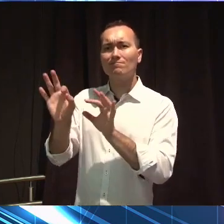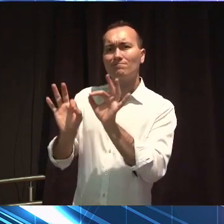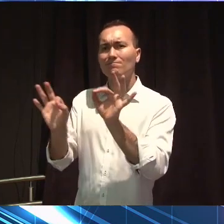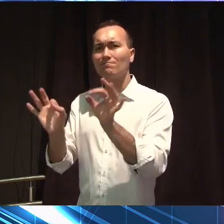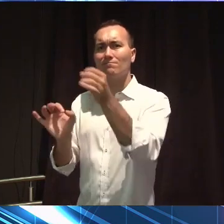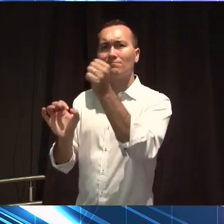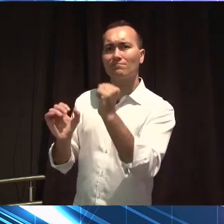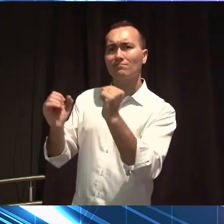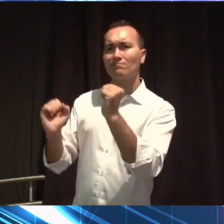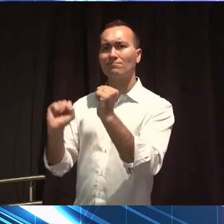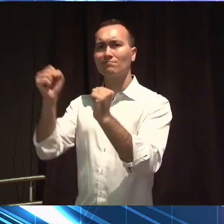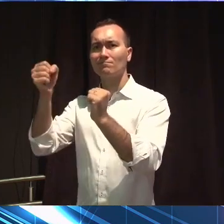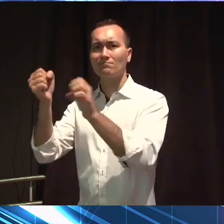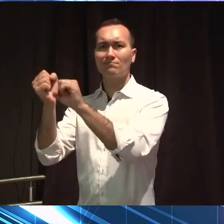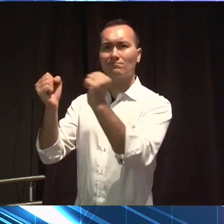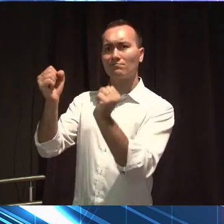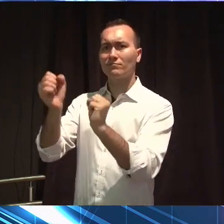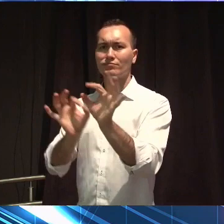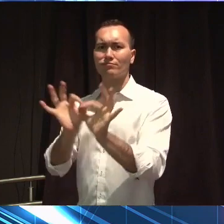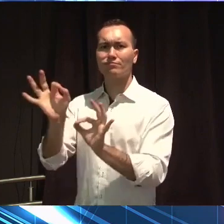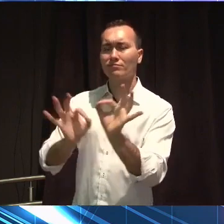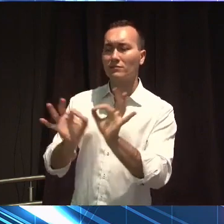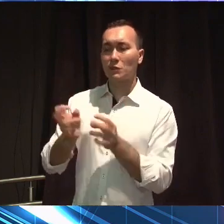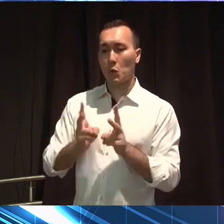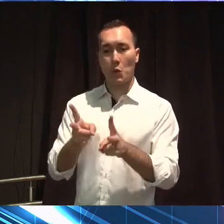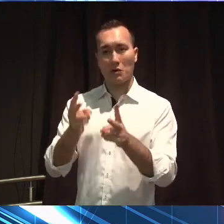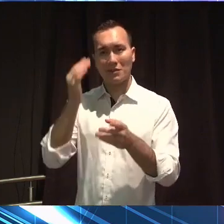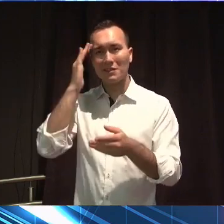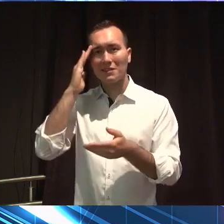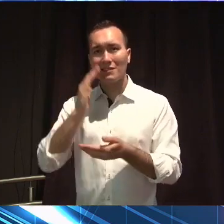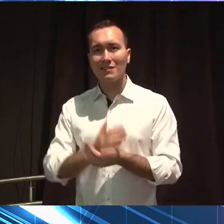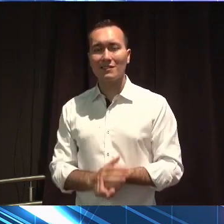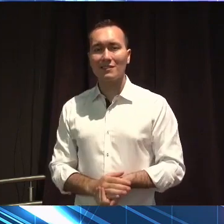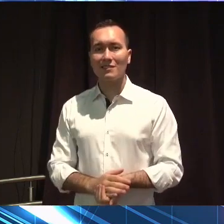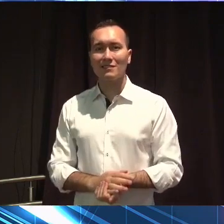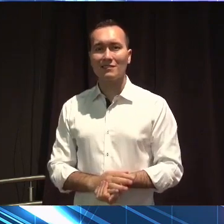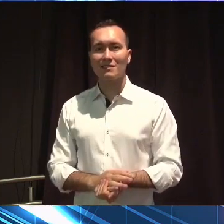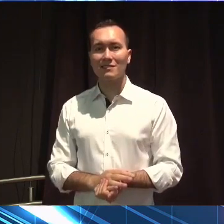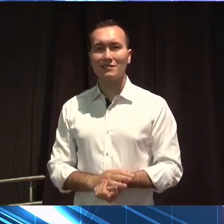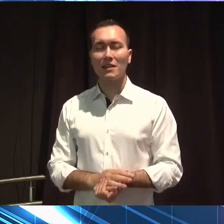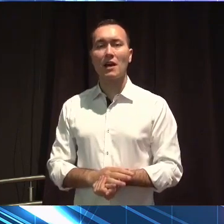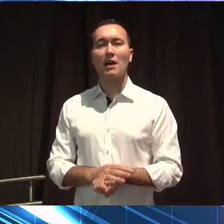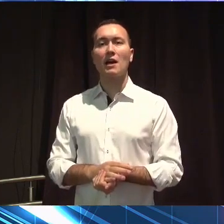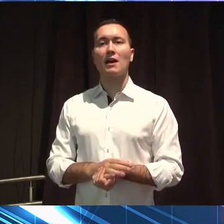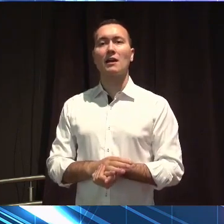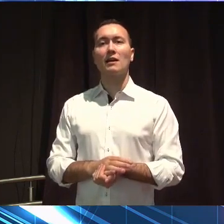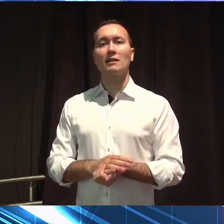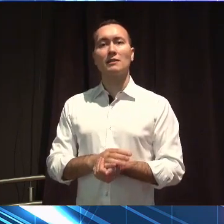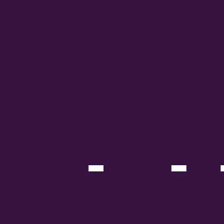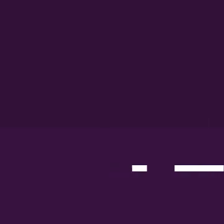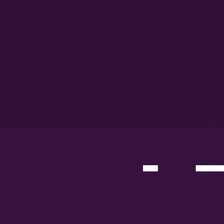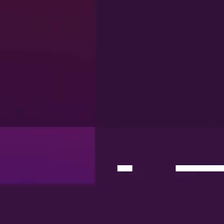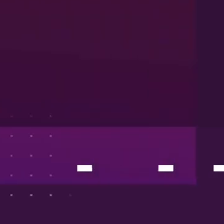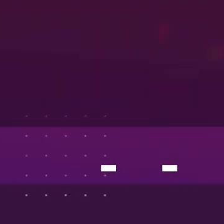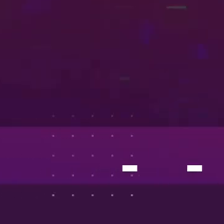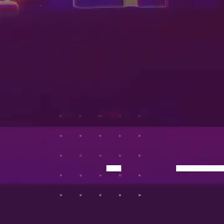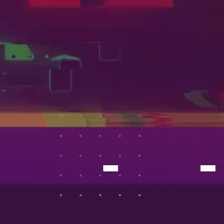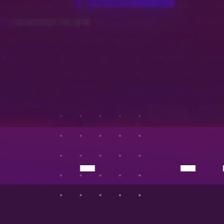envolve gente, gente precisa voltar a aprender a conviver com gente.